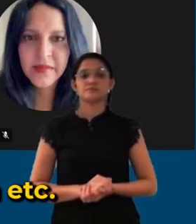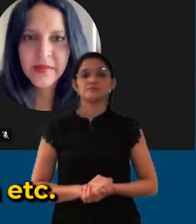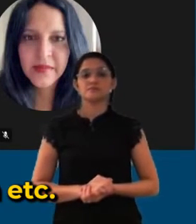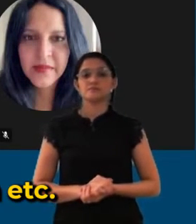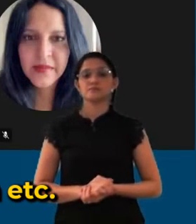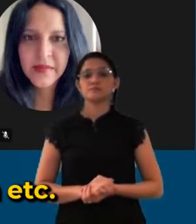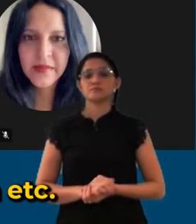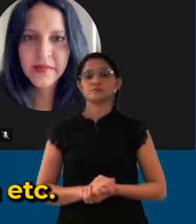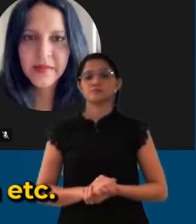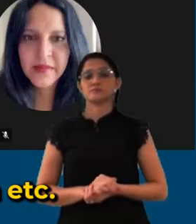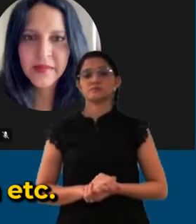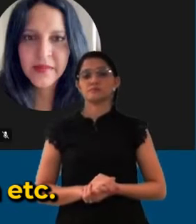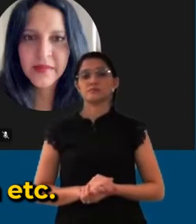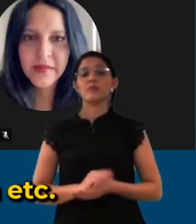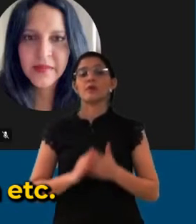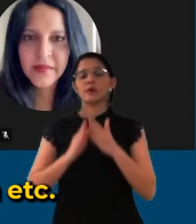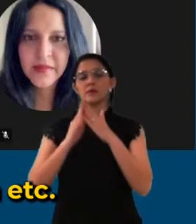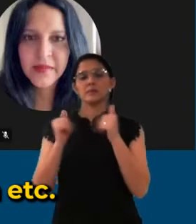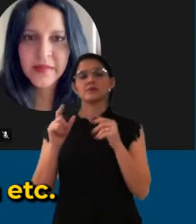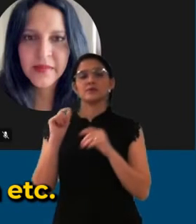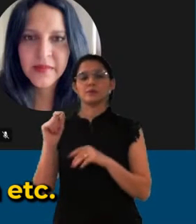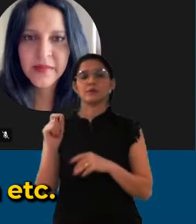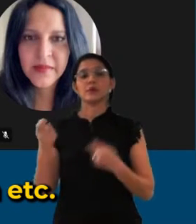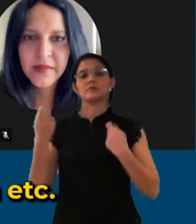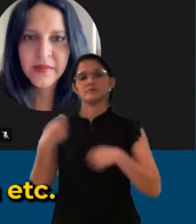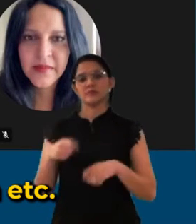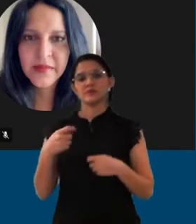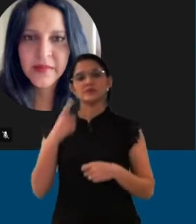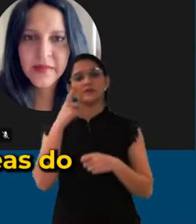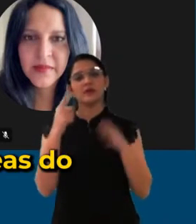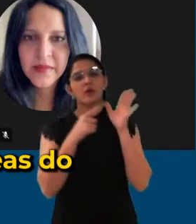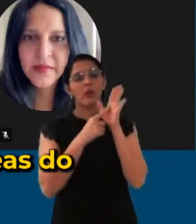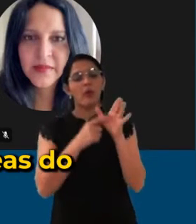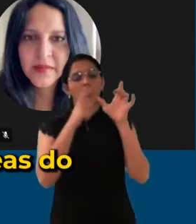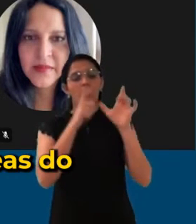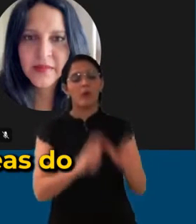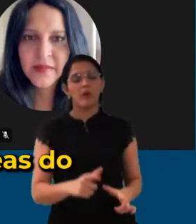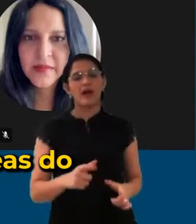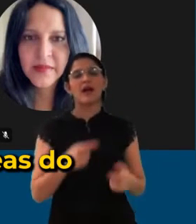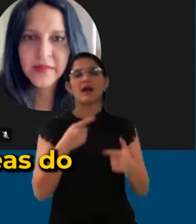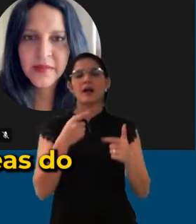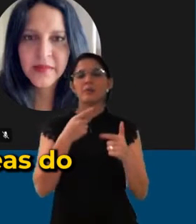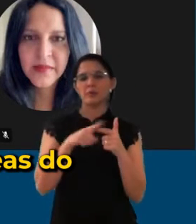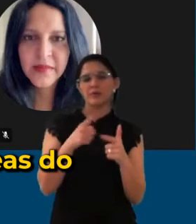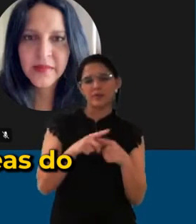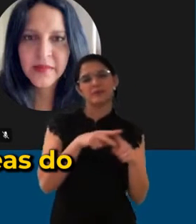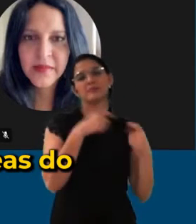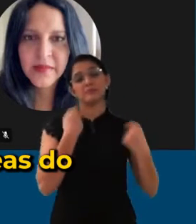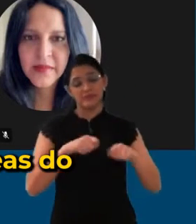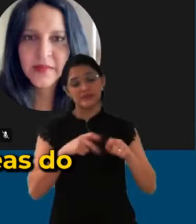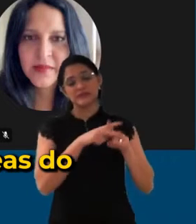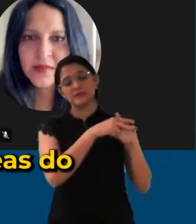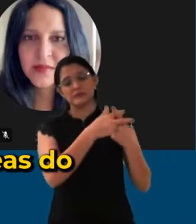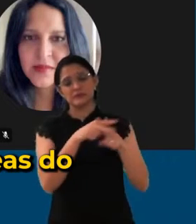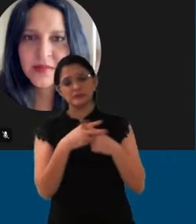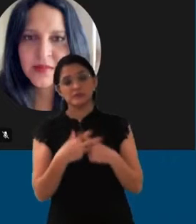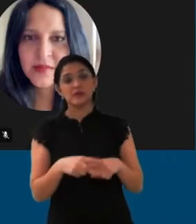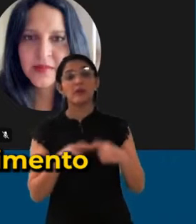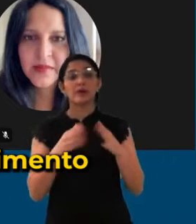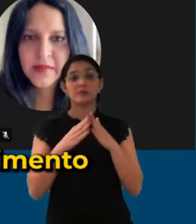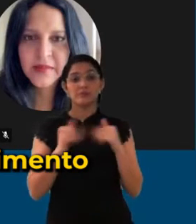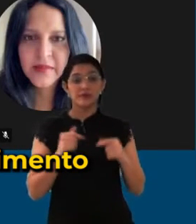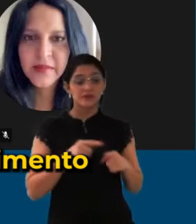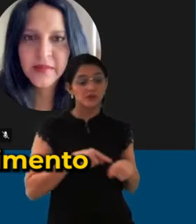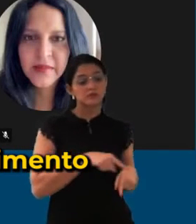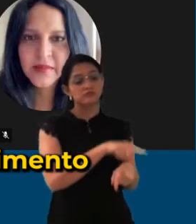para definir a área diretamente impactada, etc. Pediu para a gente delimitar também as áreas do DMPM, né? Mas